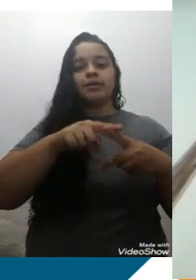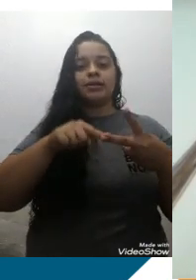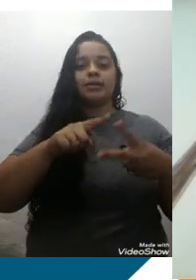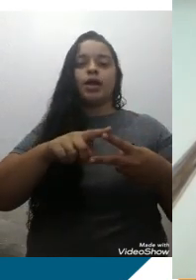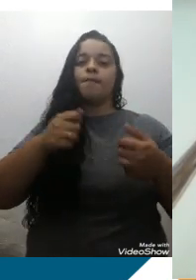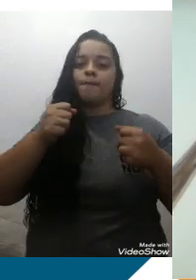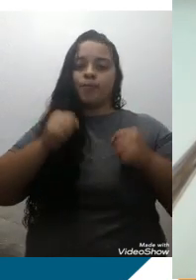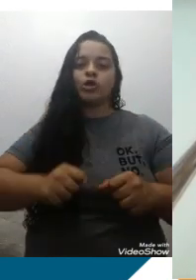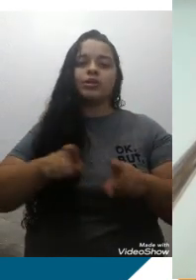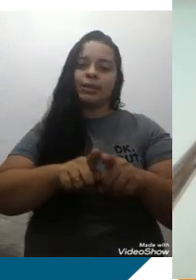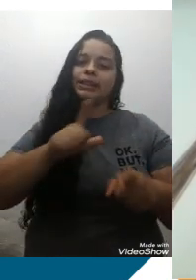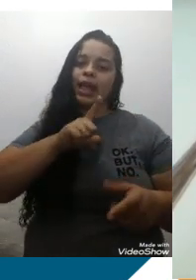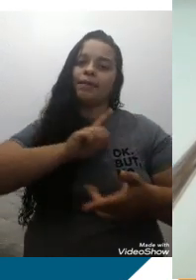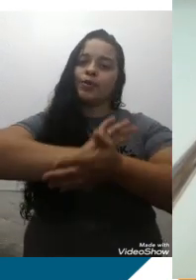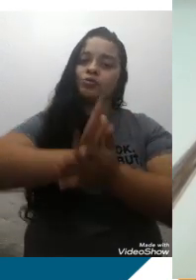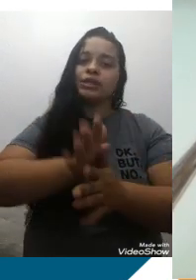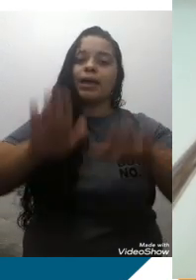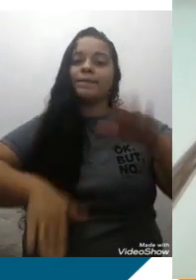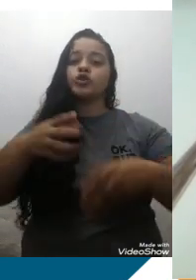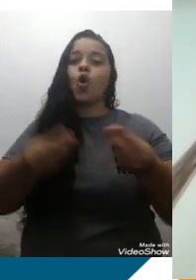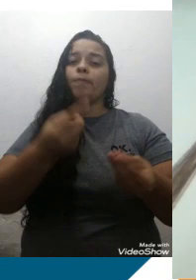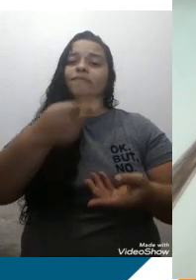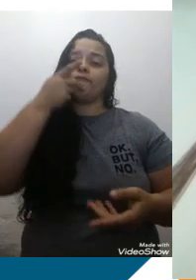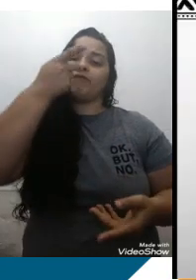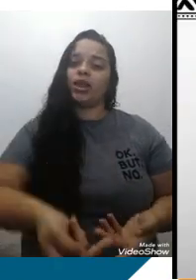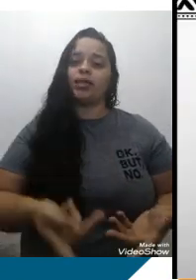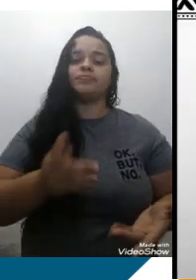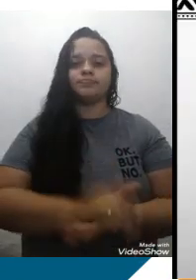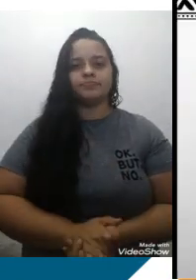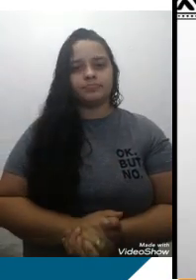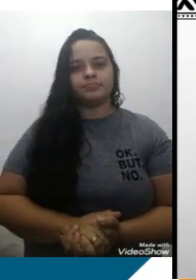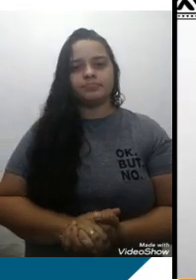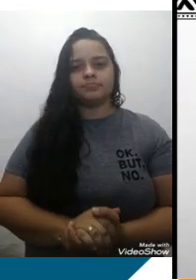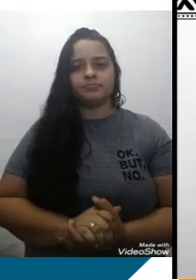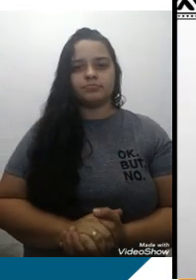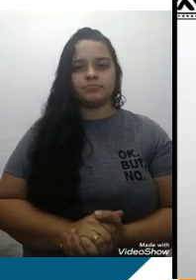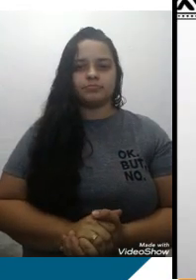estar carregados de preconceito dependendo da forma como a gente os utiliza.